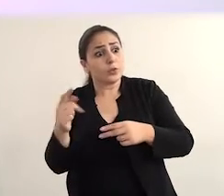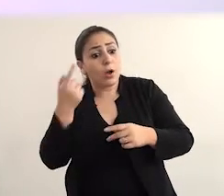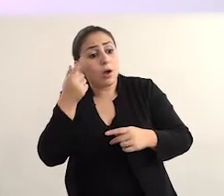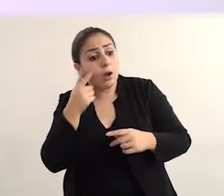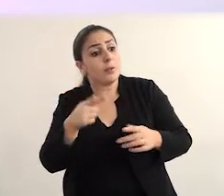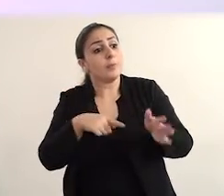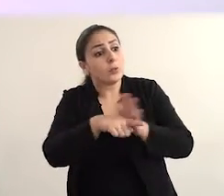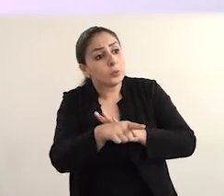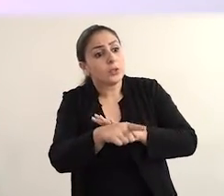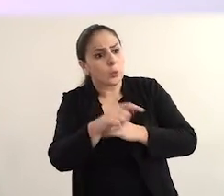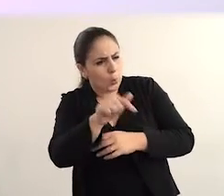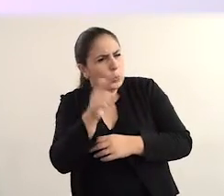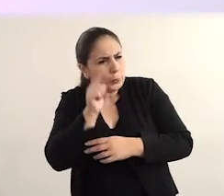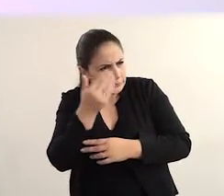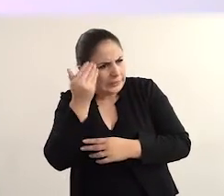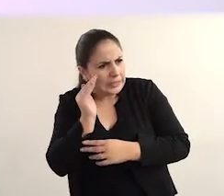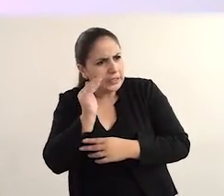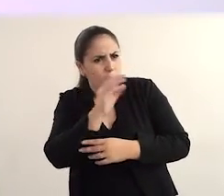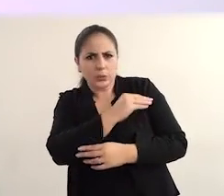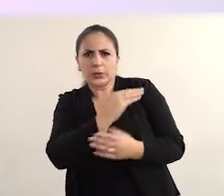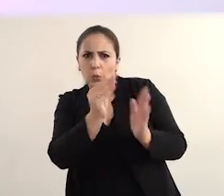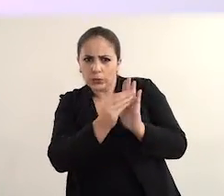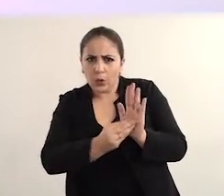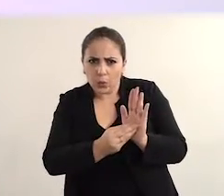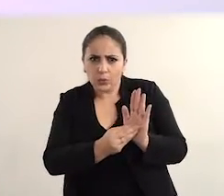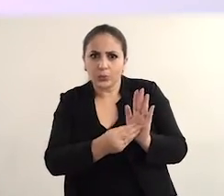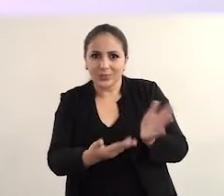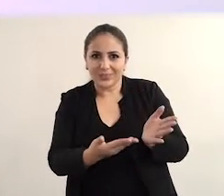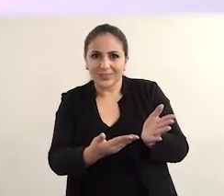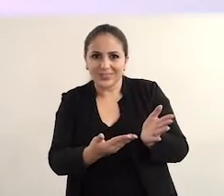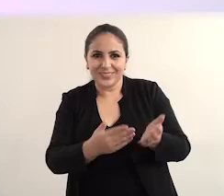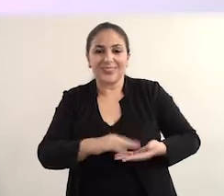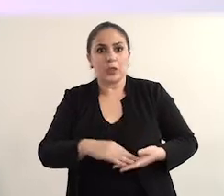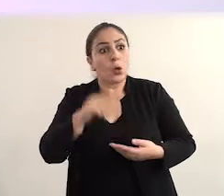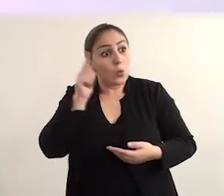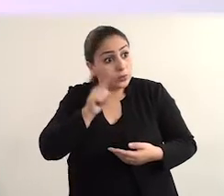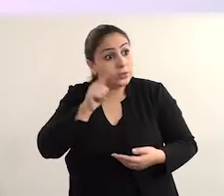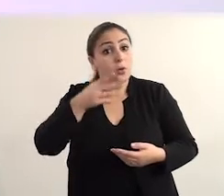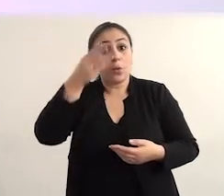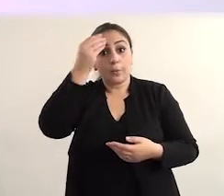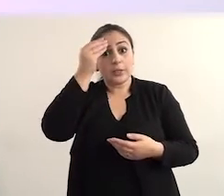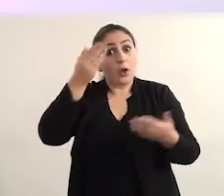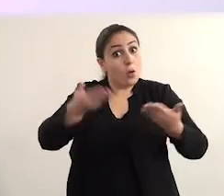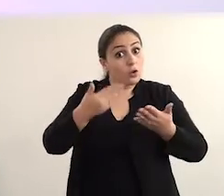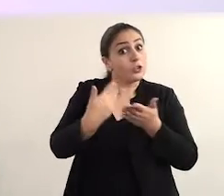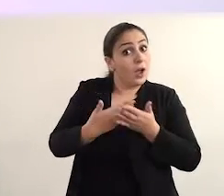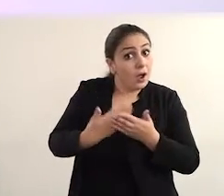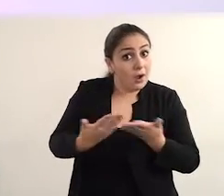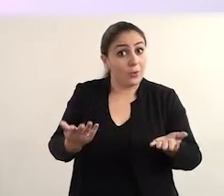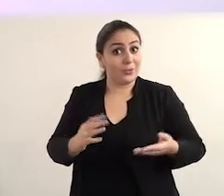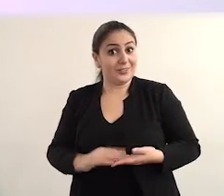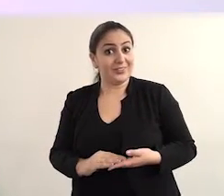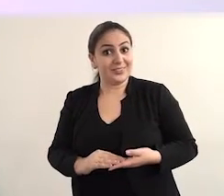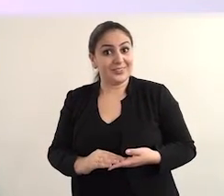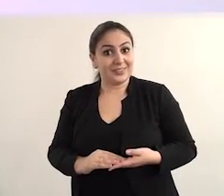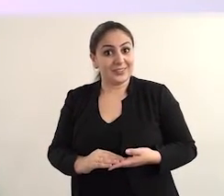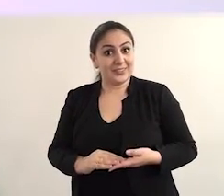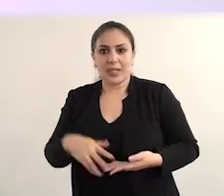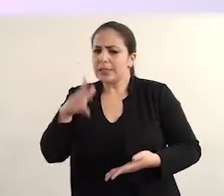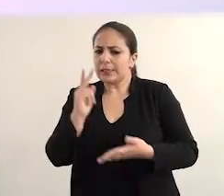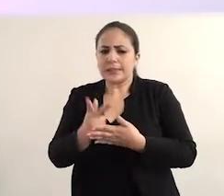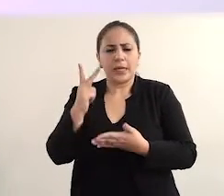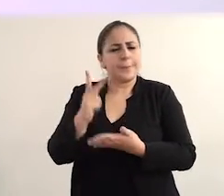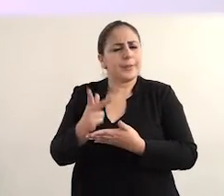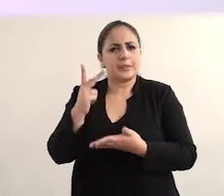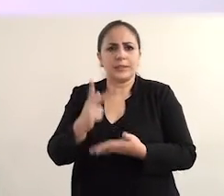se interagindo com o aluno. Está entendendo o conteúdo? Não está? Tu conseguiu compreender hoje a aula? Né? Mas